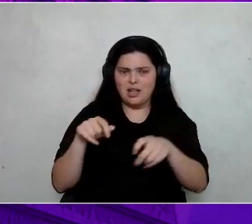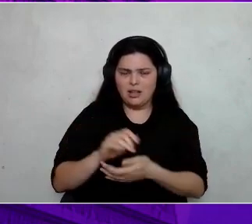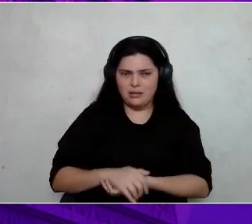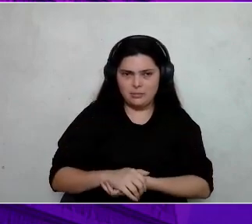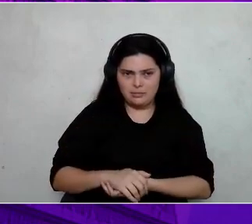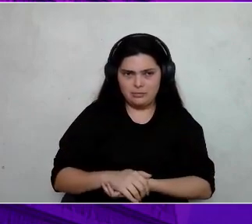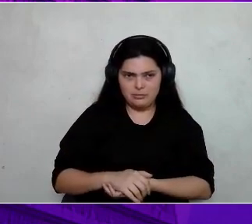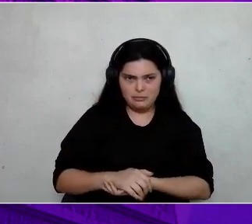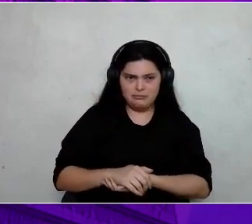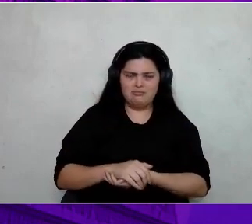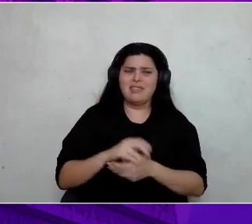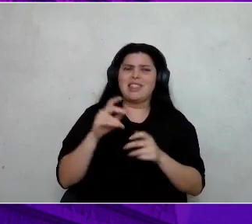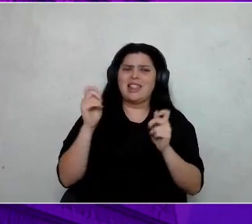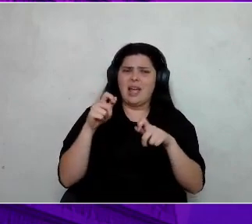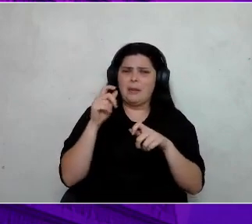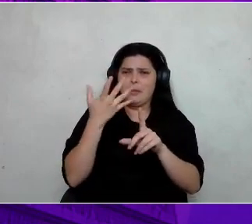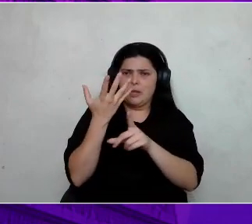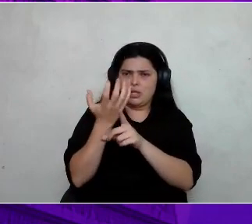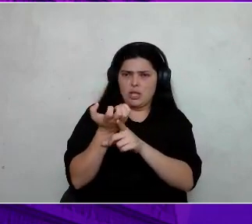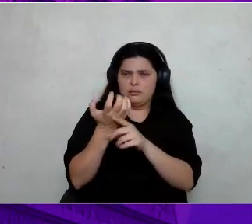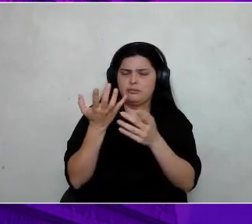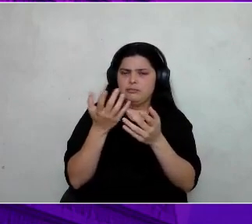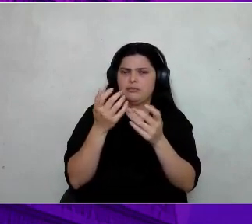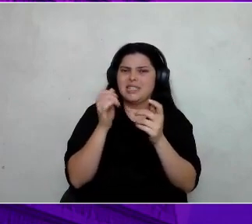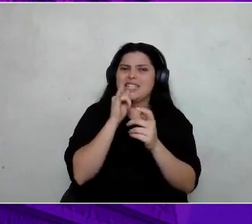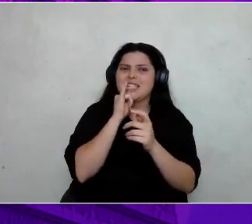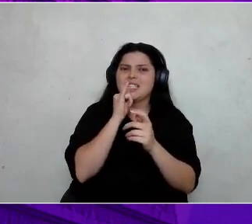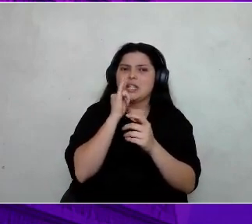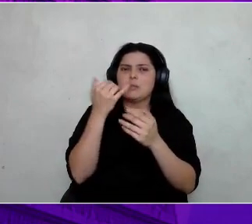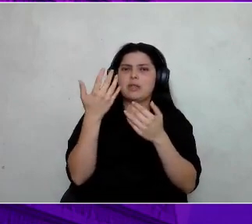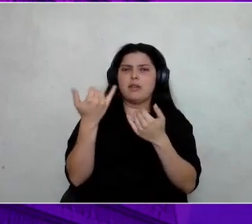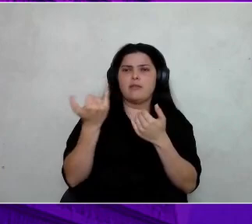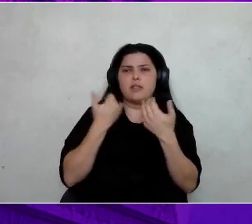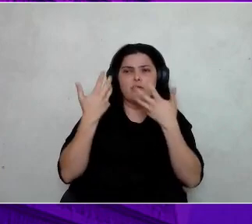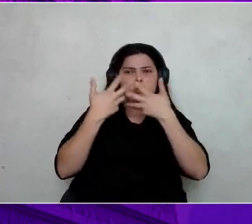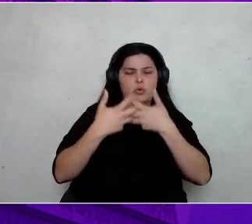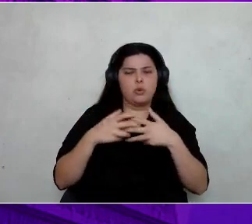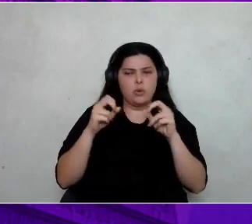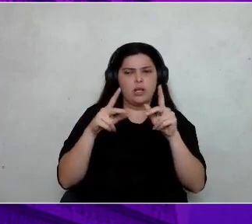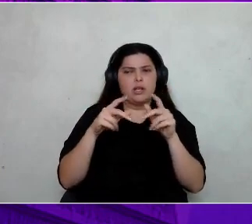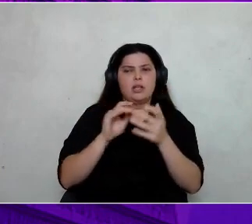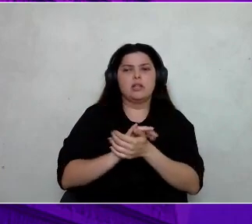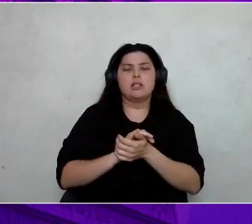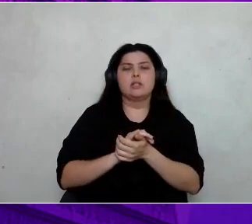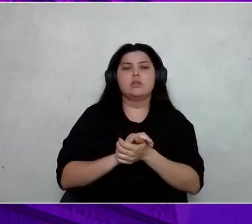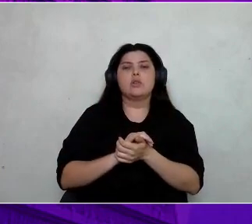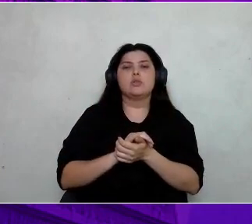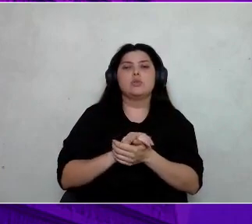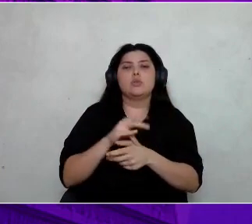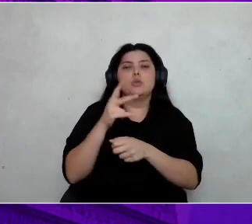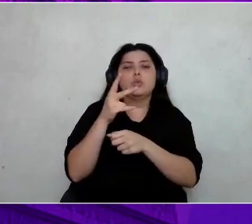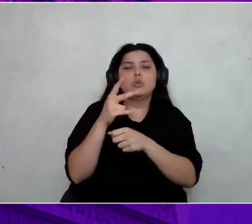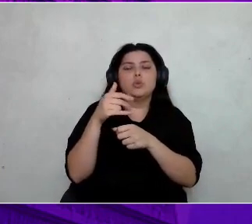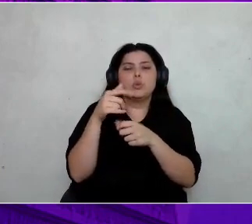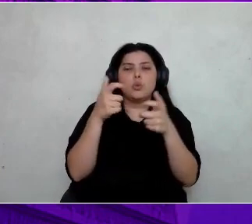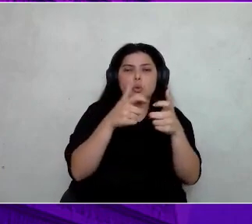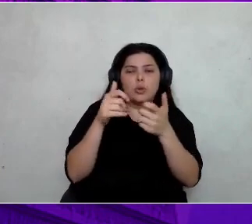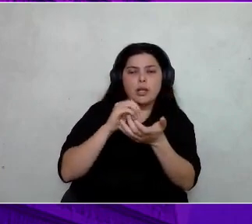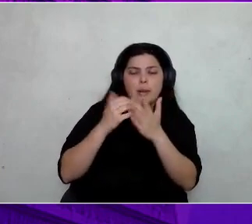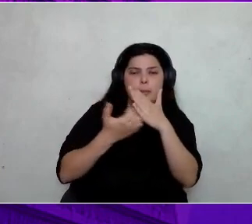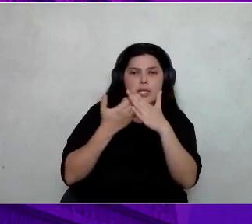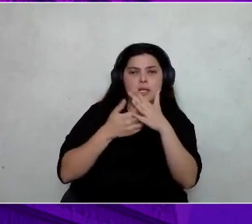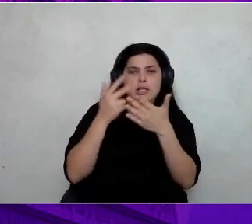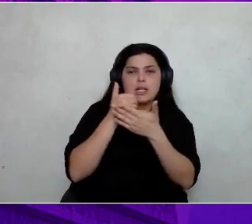Vai? Quem está testando me diz se funciona, tá? Nós somos um estúdio de design de informação que acredita que dados podem ser